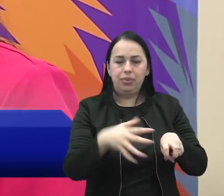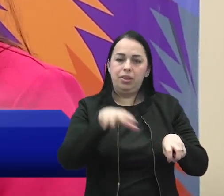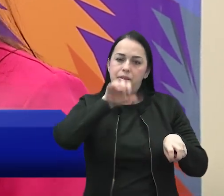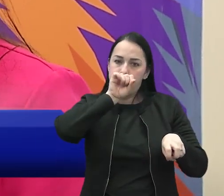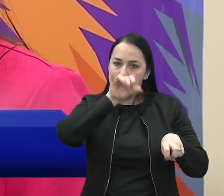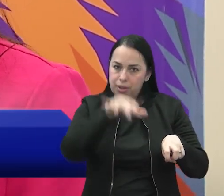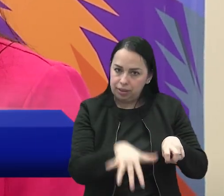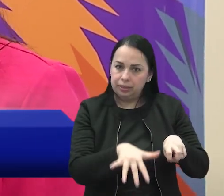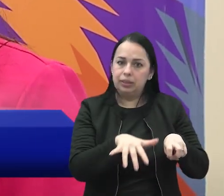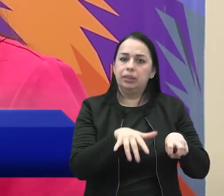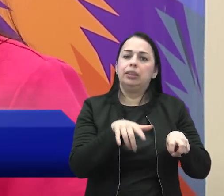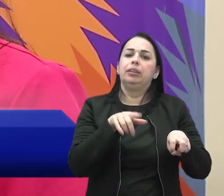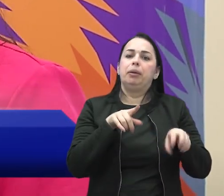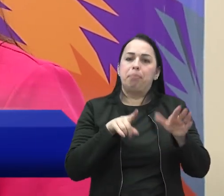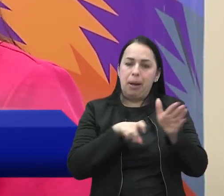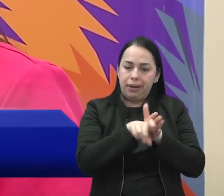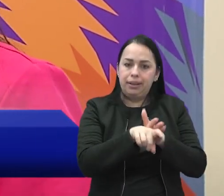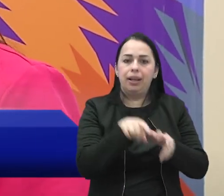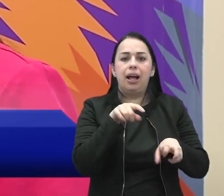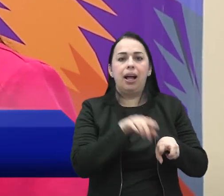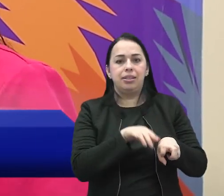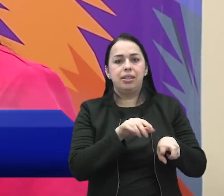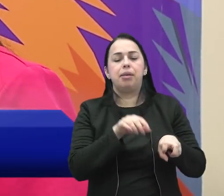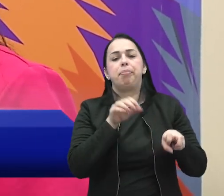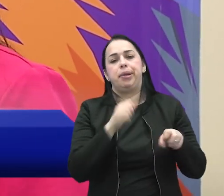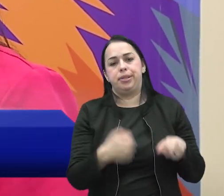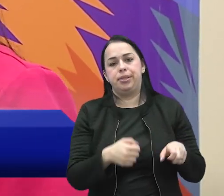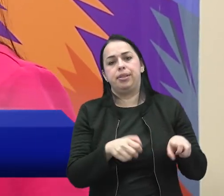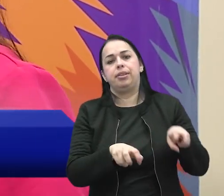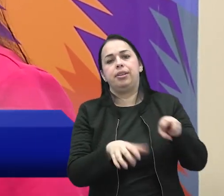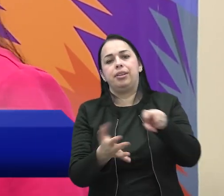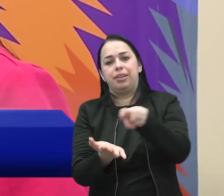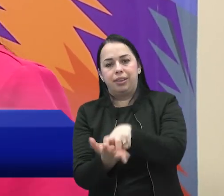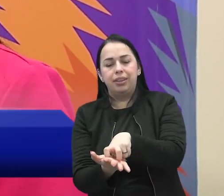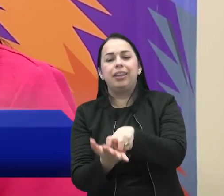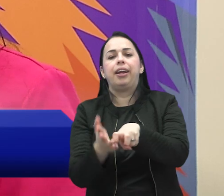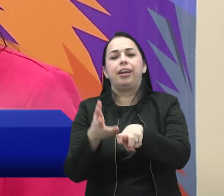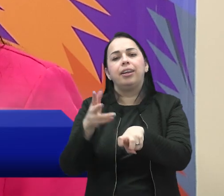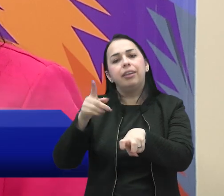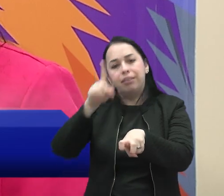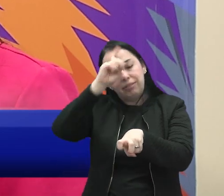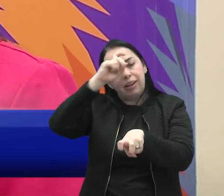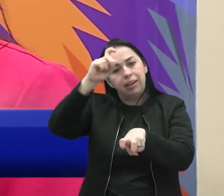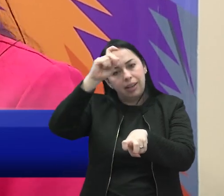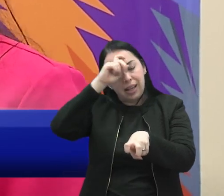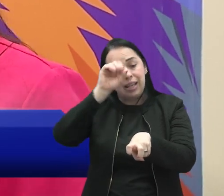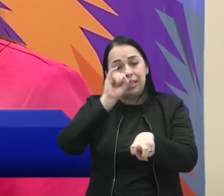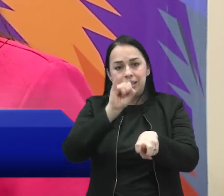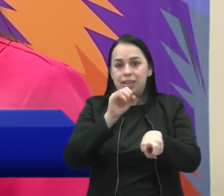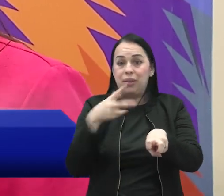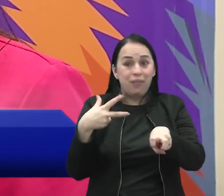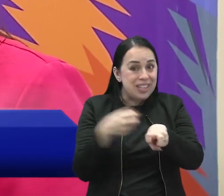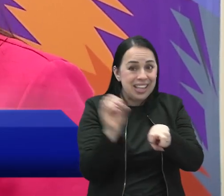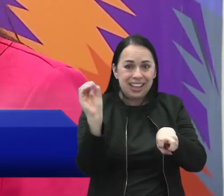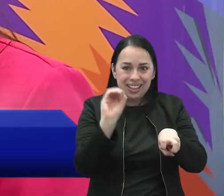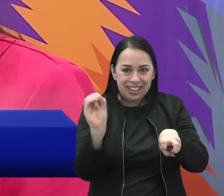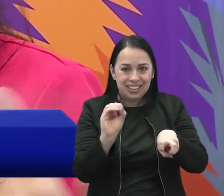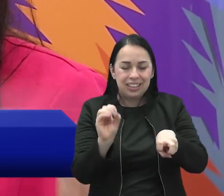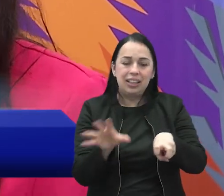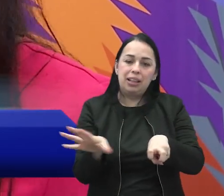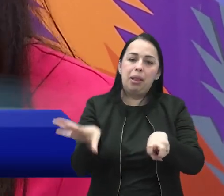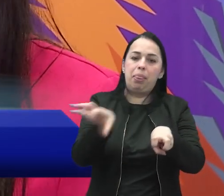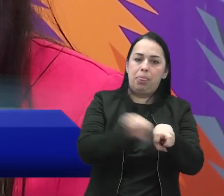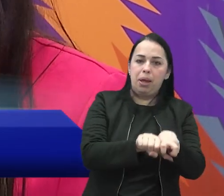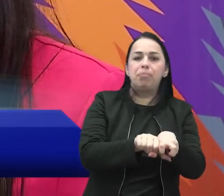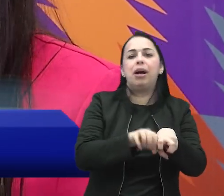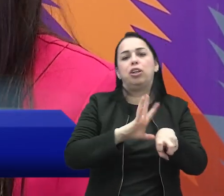hemorrágica, vômito excessivo, são condições que levam o paciente, às vezes, a precisar de uma internação, um tratamento mais intensivo. Então, os riscos de não vacinar estão aí, no